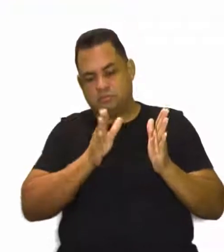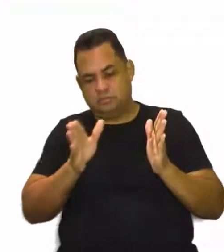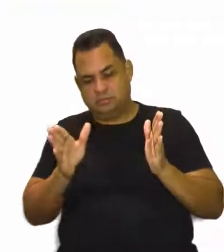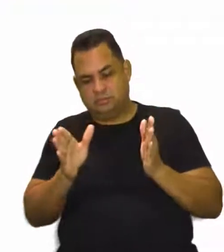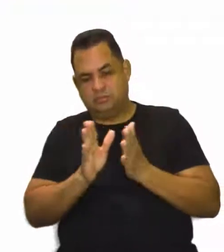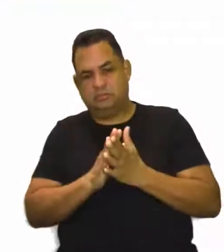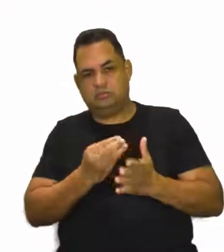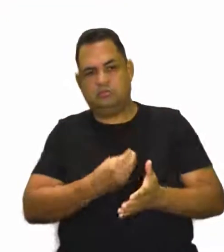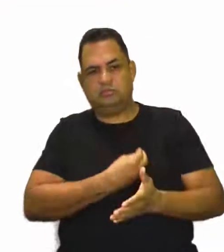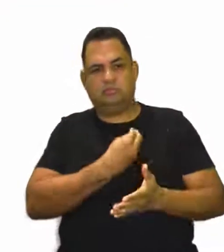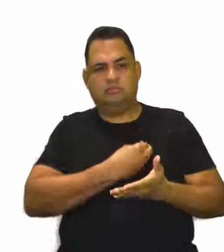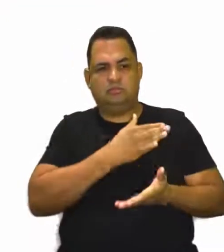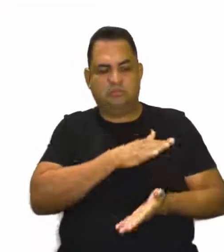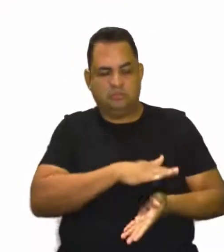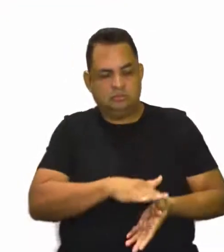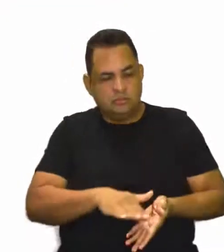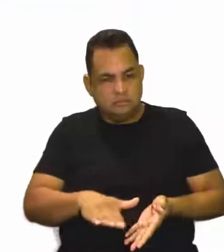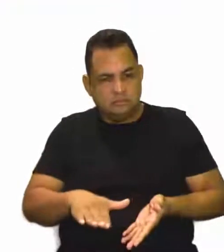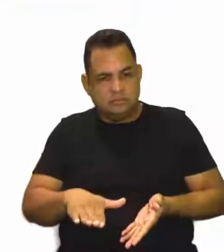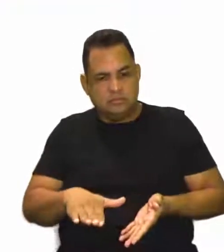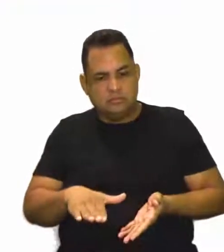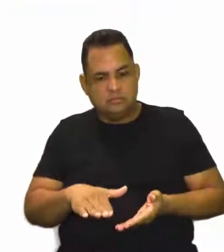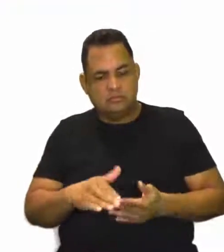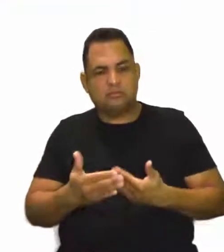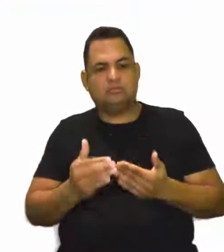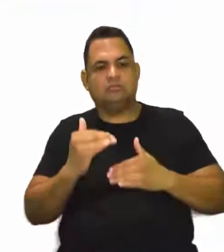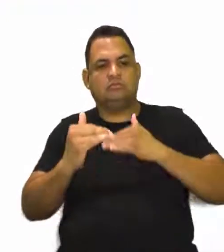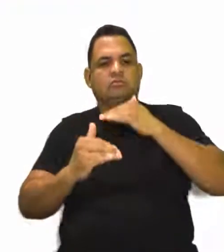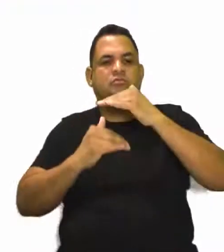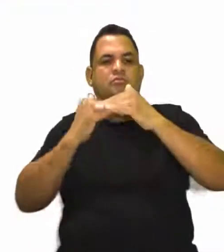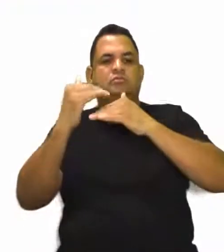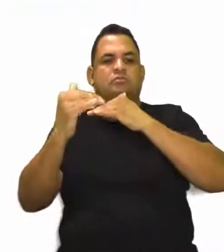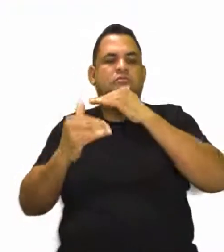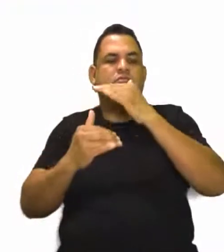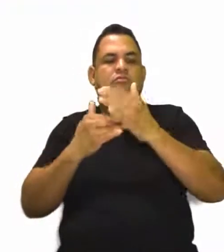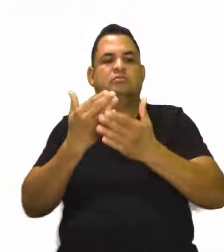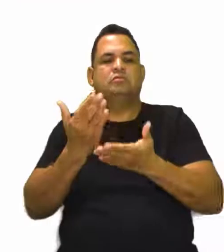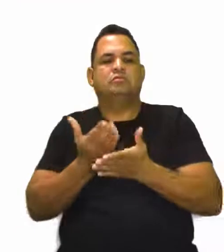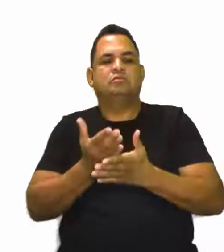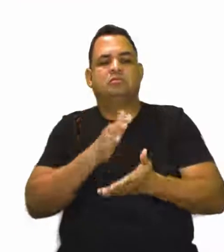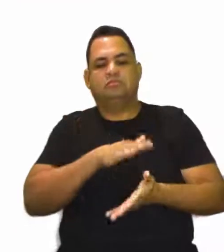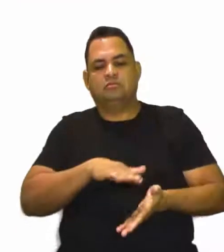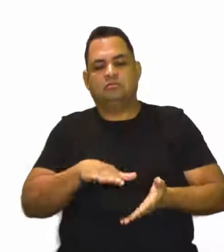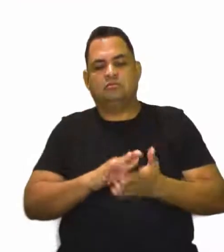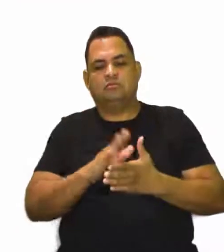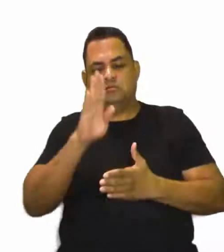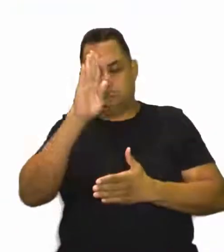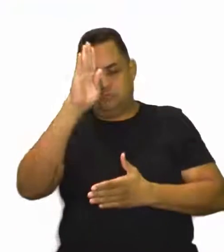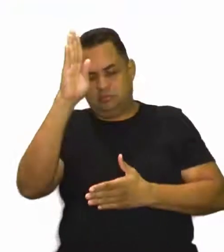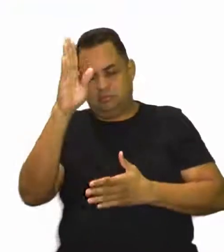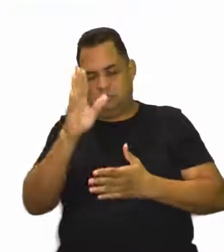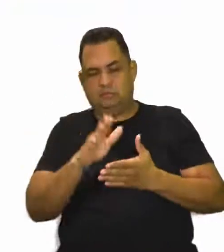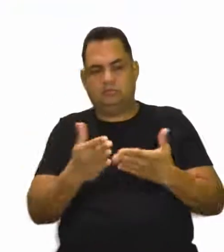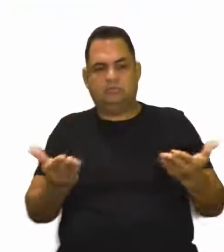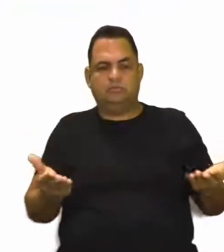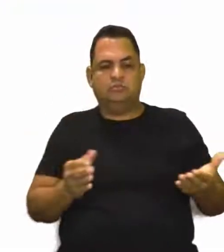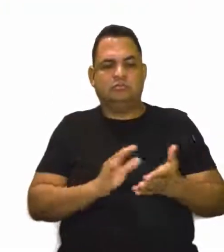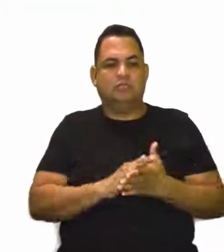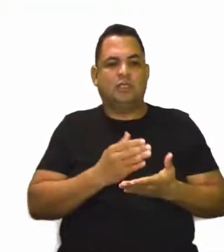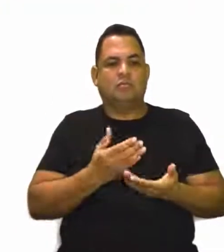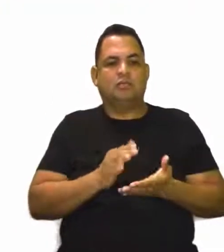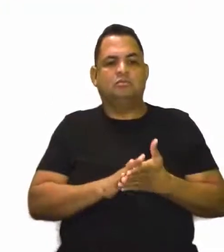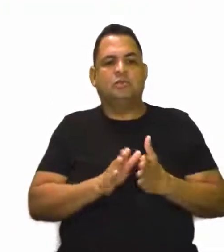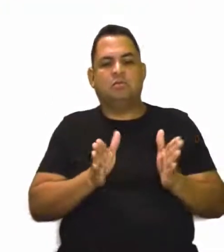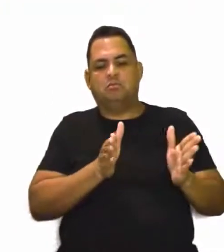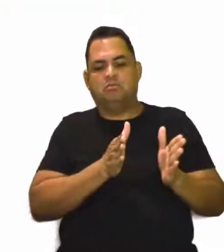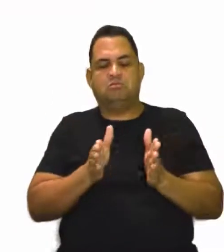da infância, onde nós temos ali crescimento e desenvolvimento da criança como os principais benefícios, no